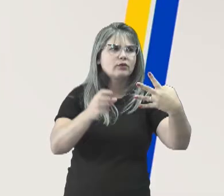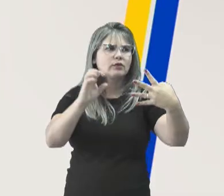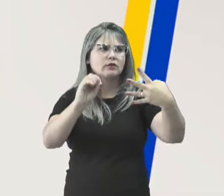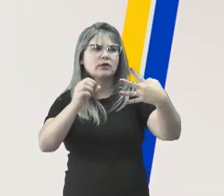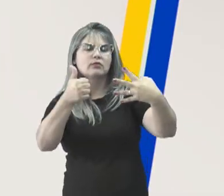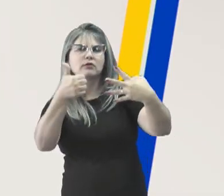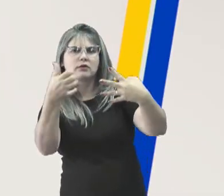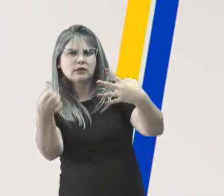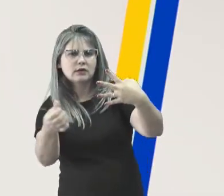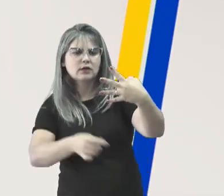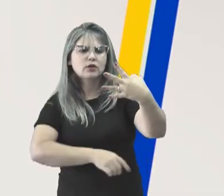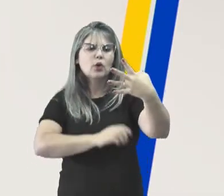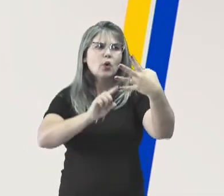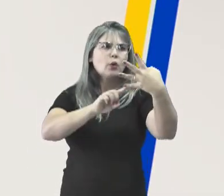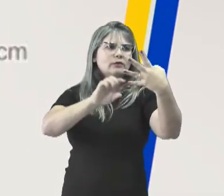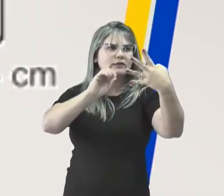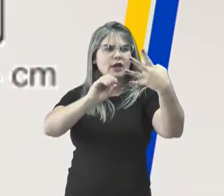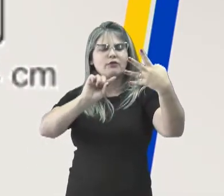0,0016. Vamos lá.